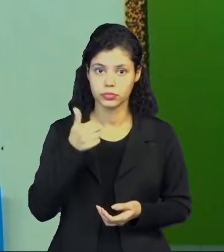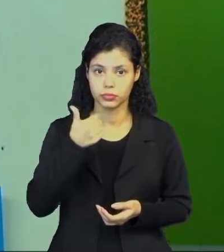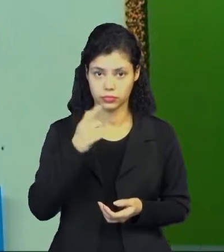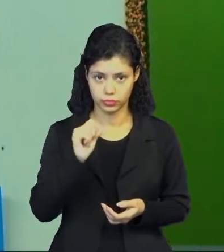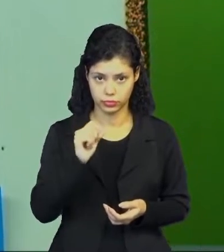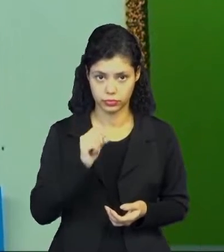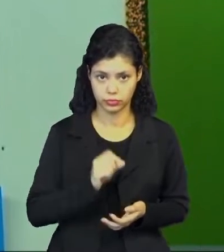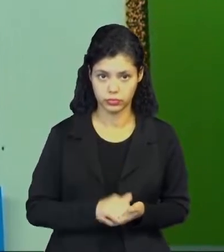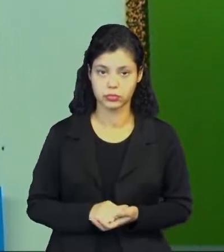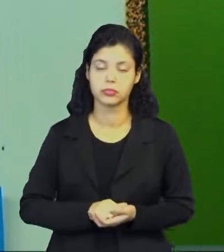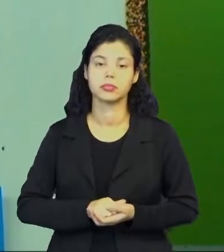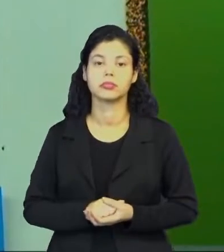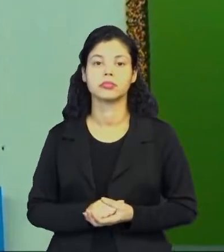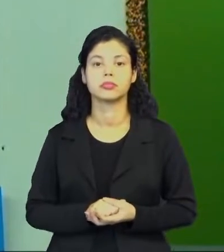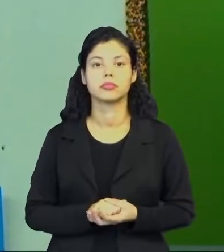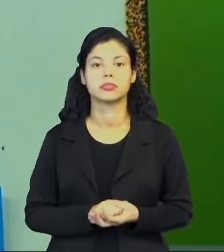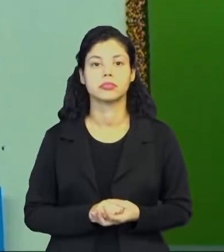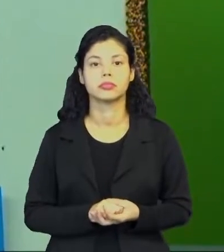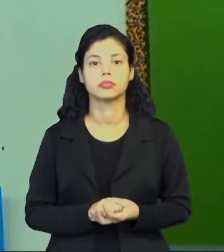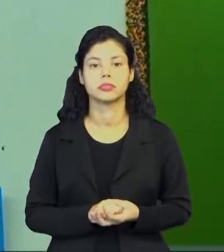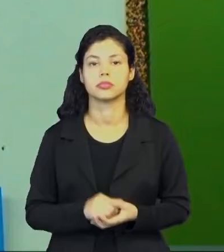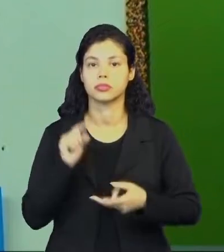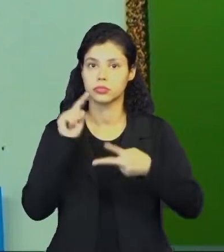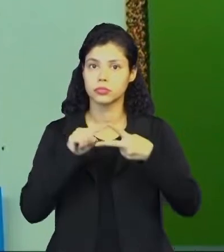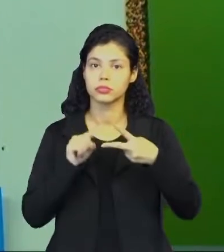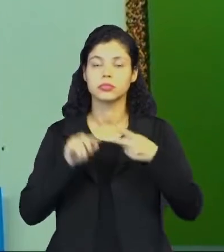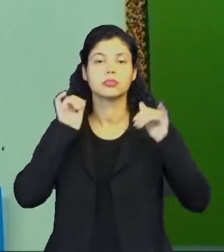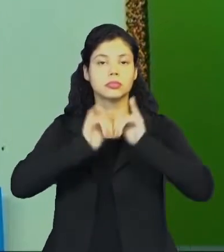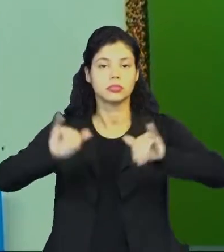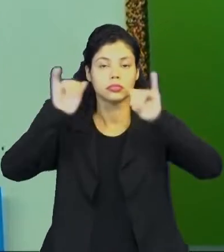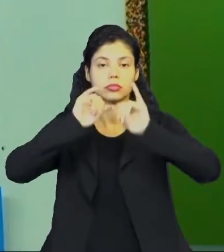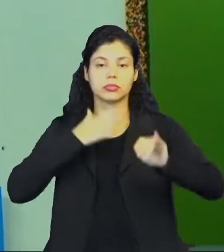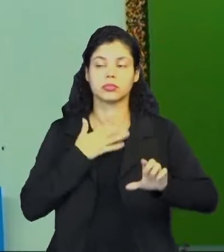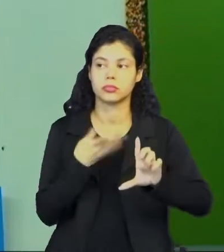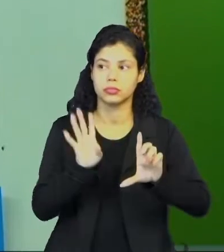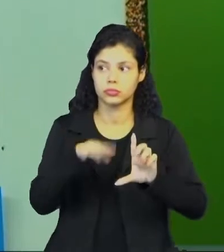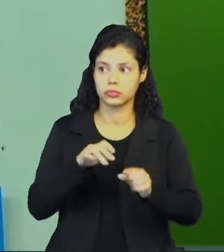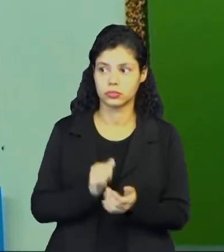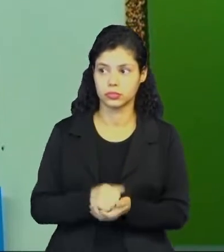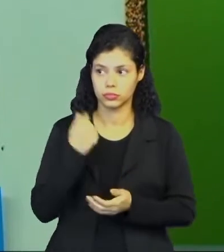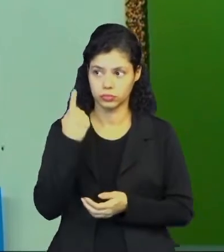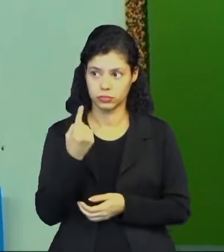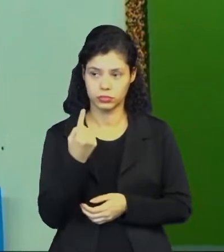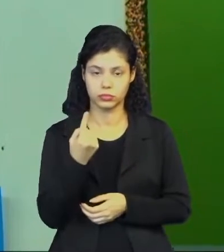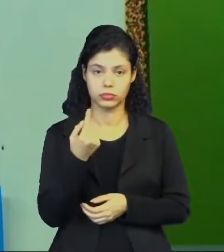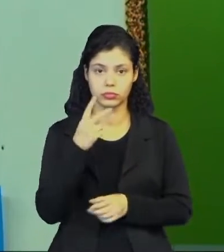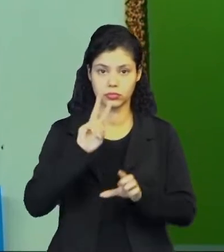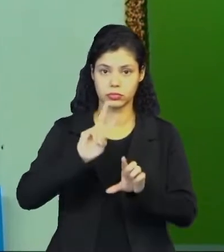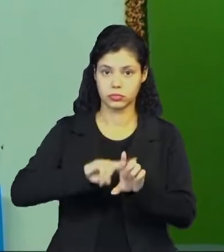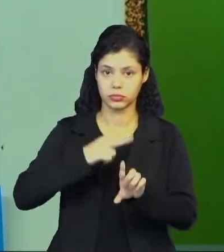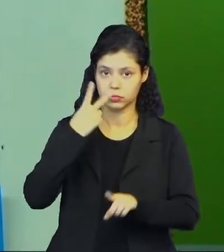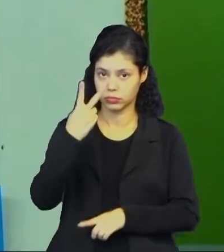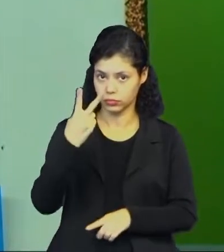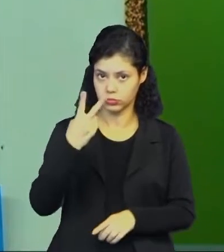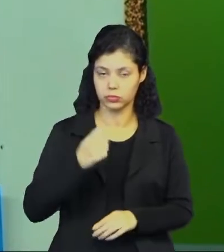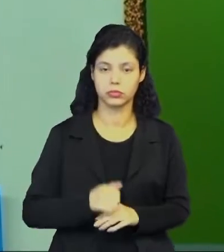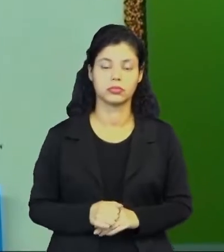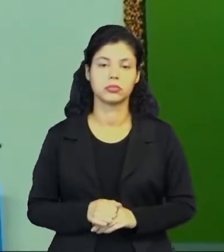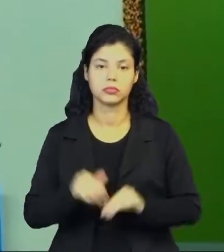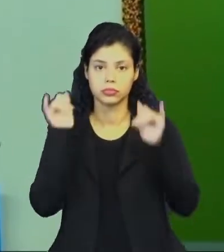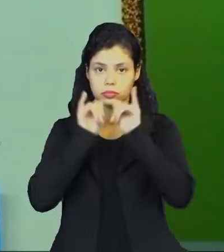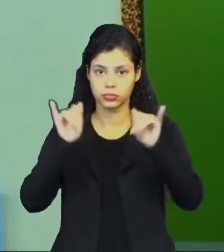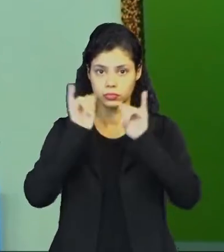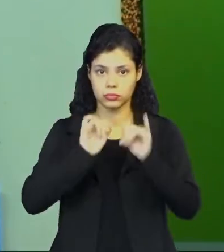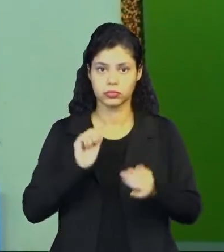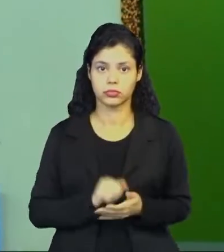de meninas. E aí eu trabalho com duas informações na minha tabela. Uma tabela de dupla entrada. Que